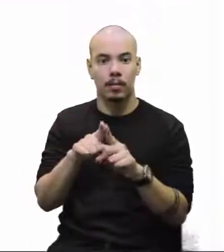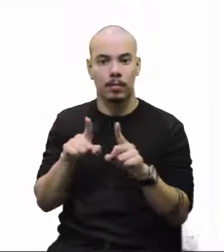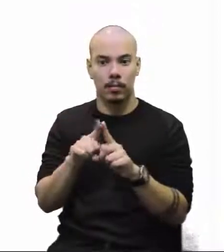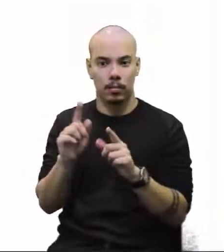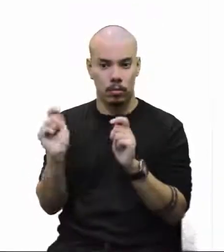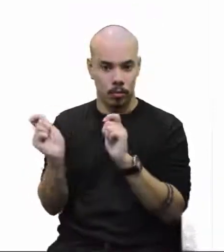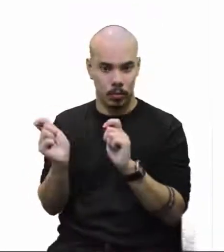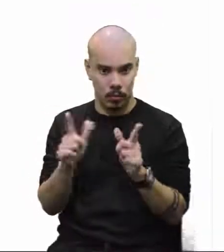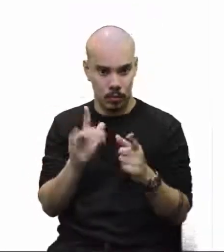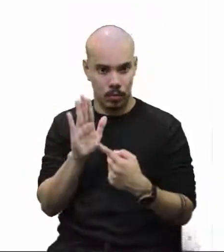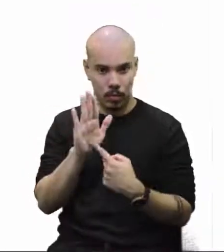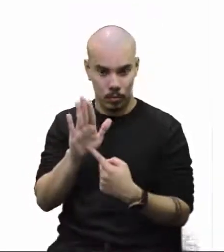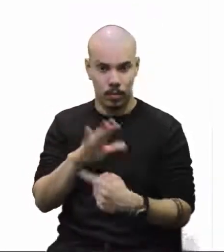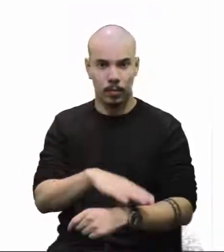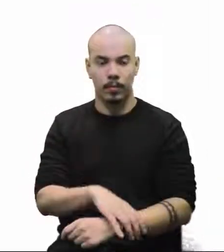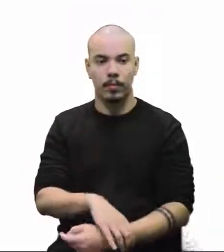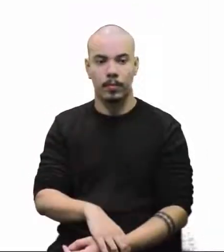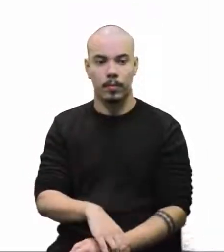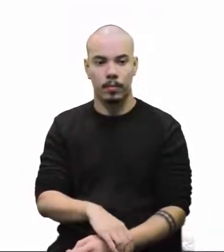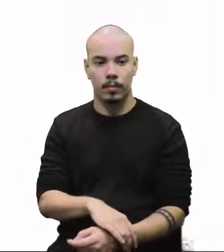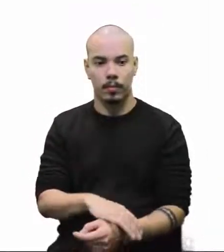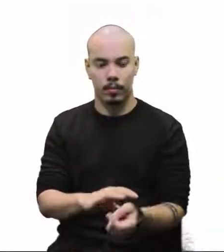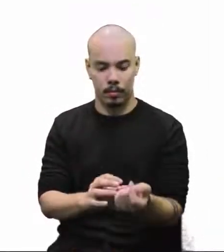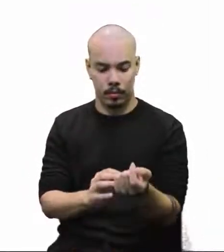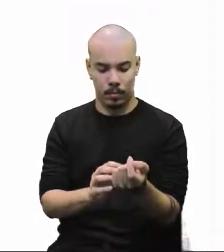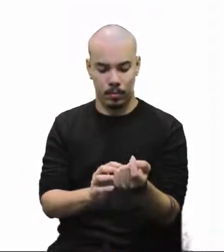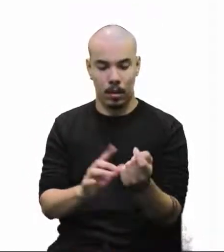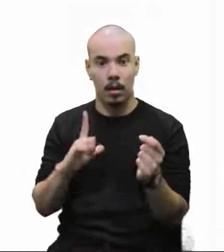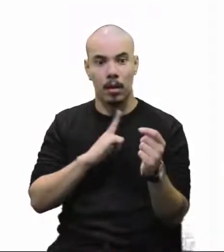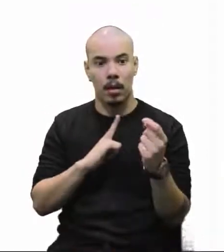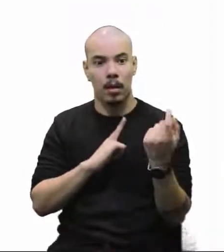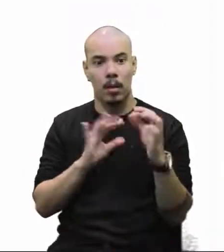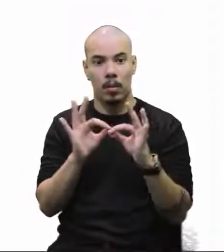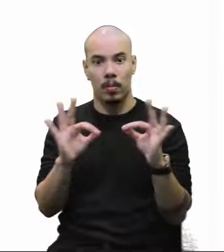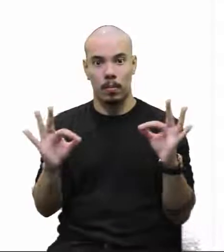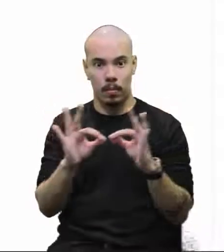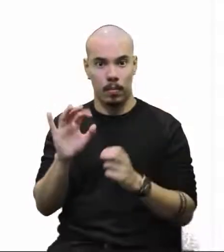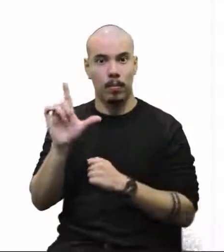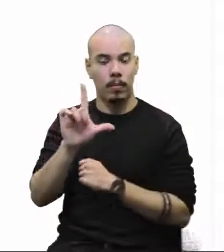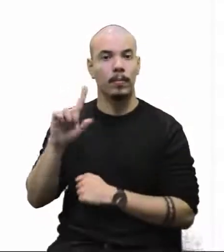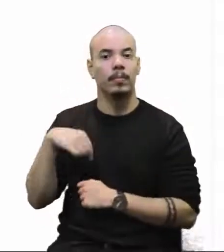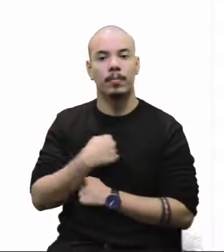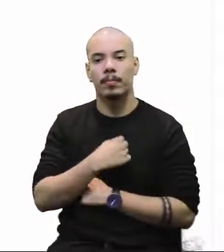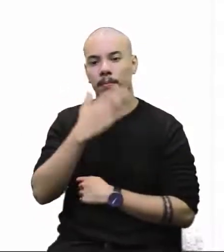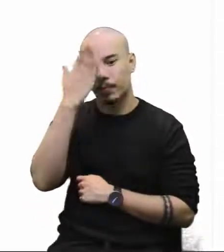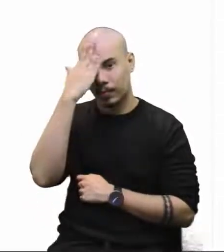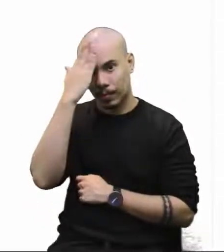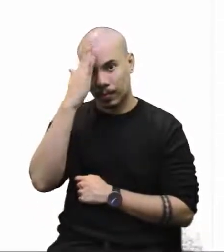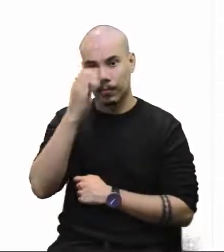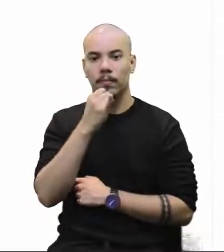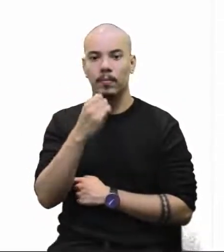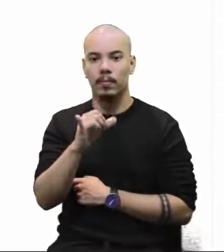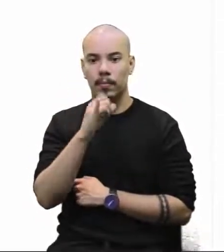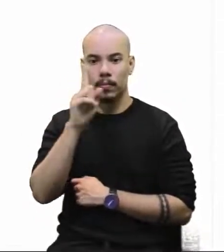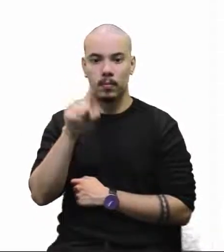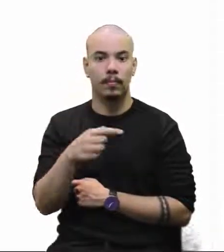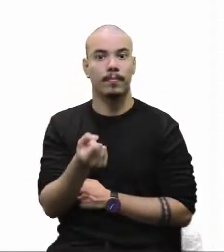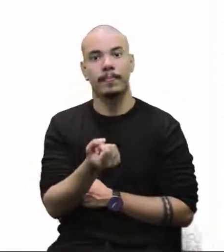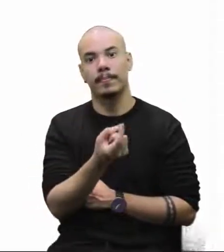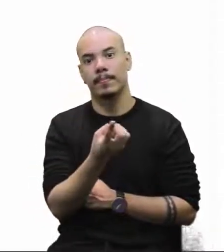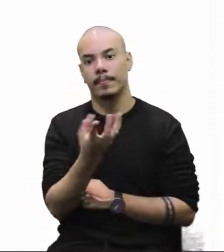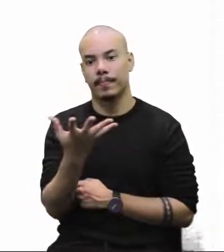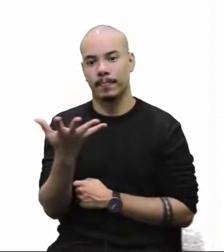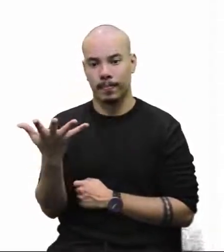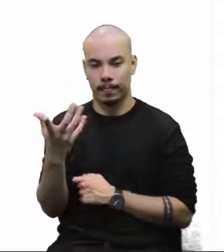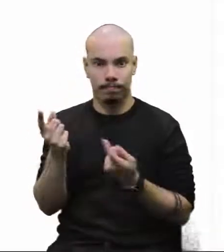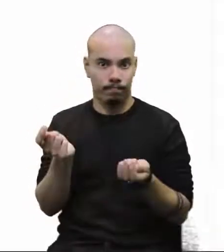né? Que tem um comprimento L, onde nós sabemos que a corrente elétrica é a quantidade de carga